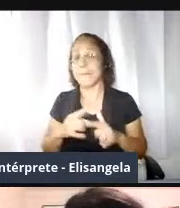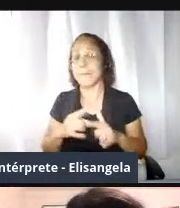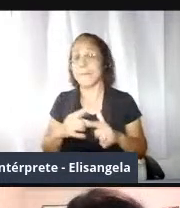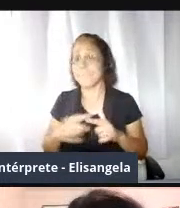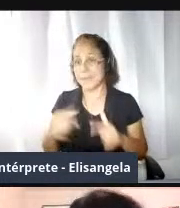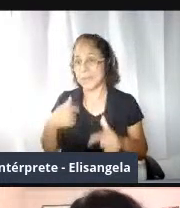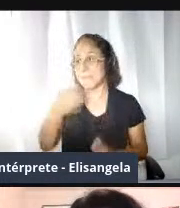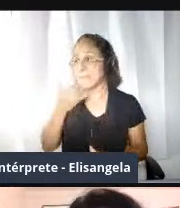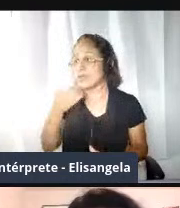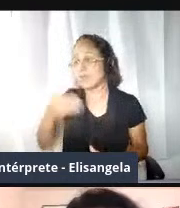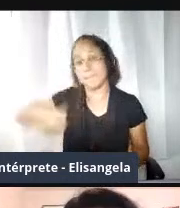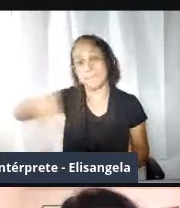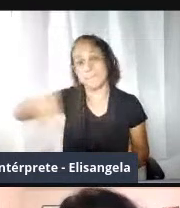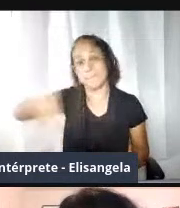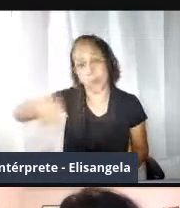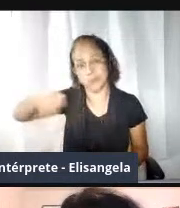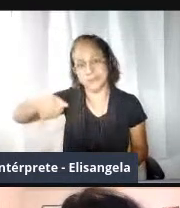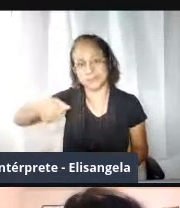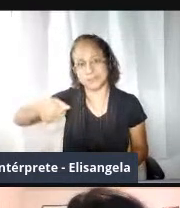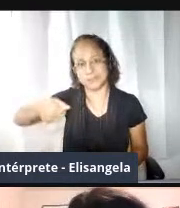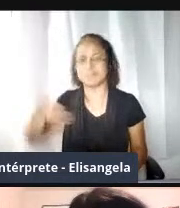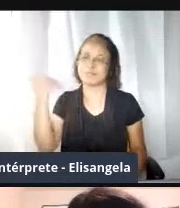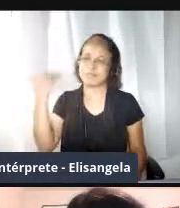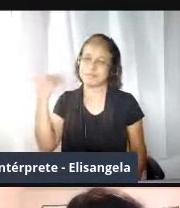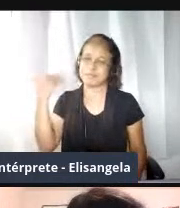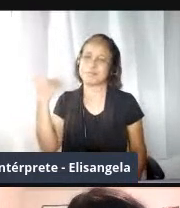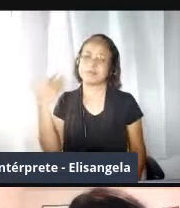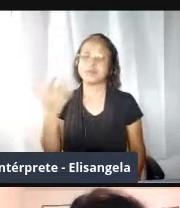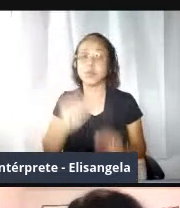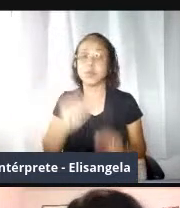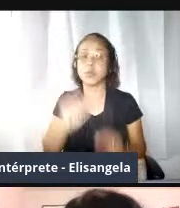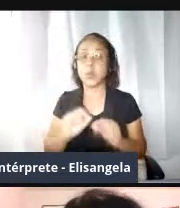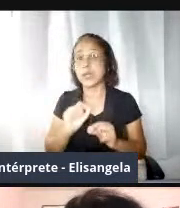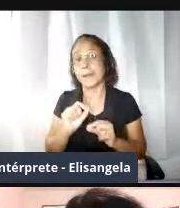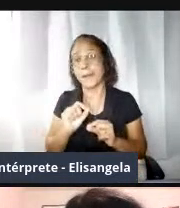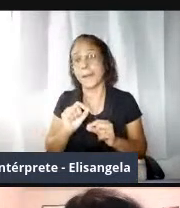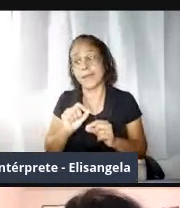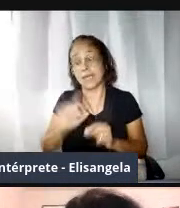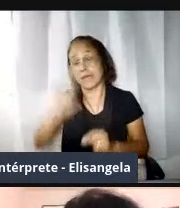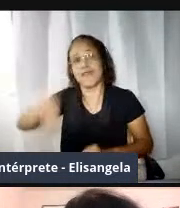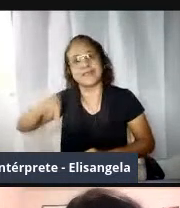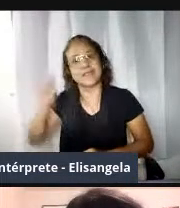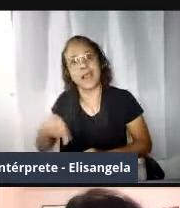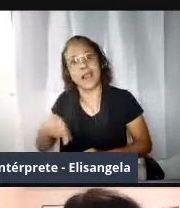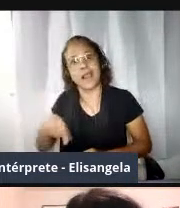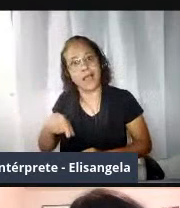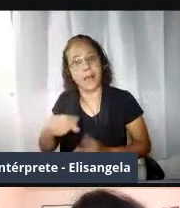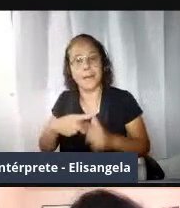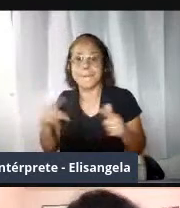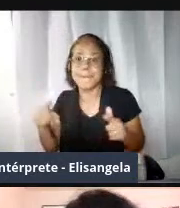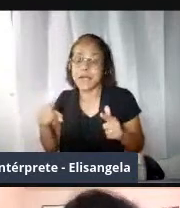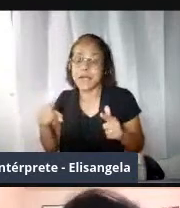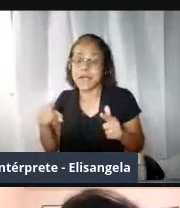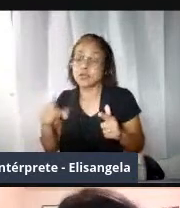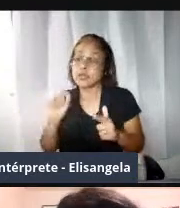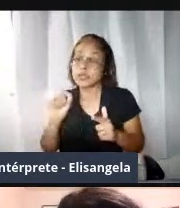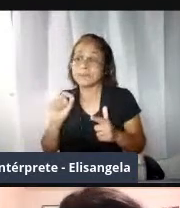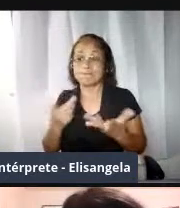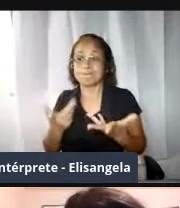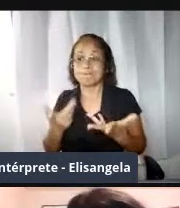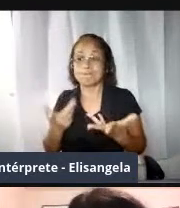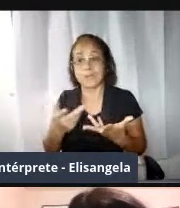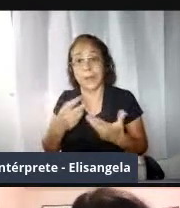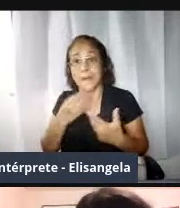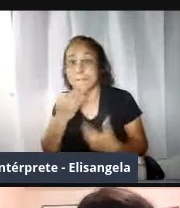na época, e ela foi negada, mas o que é curioso é que entre os argumentos para negar a bolsa, eu infelizmente eu tenho uma